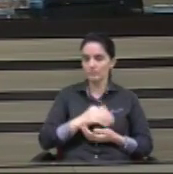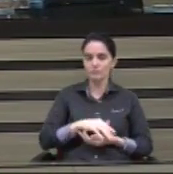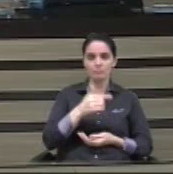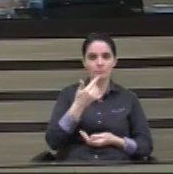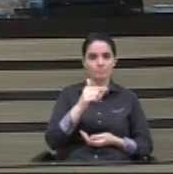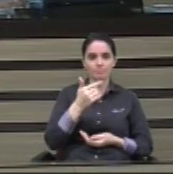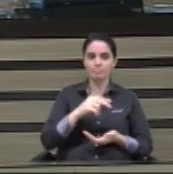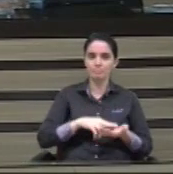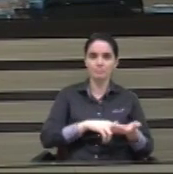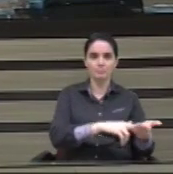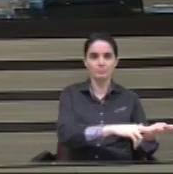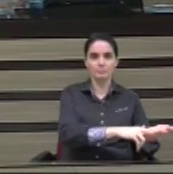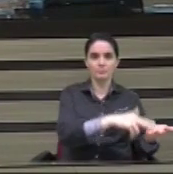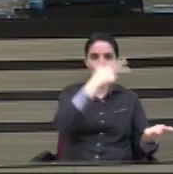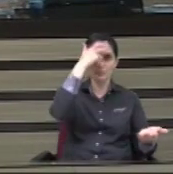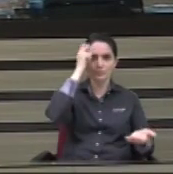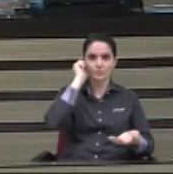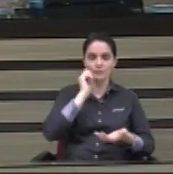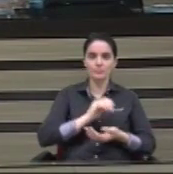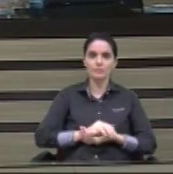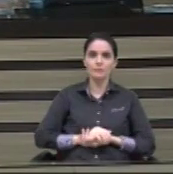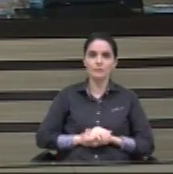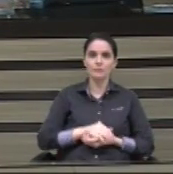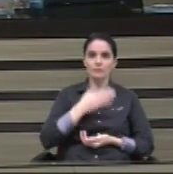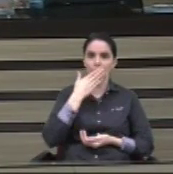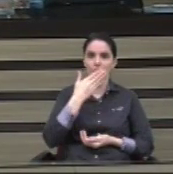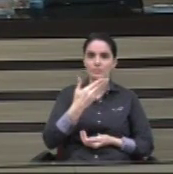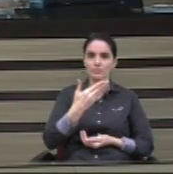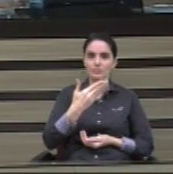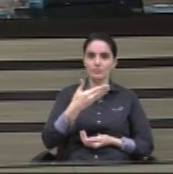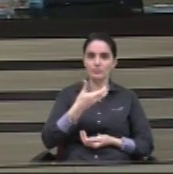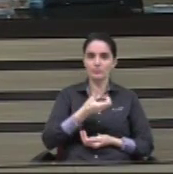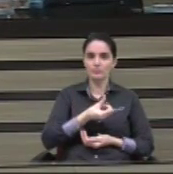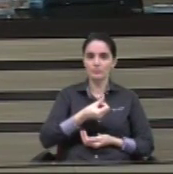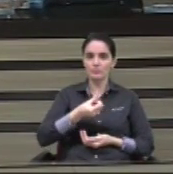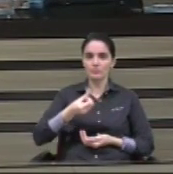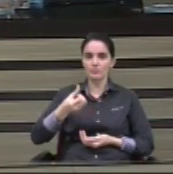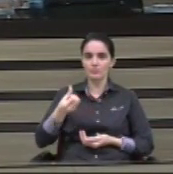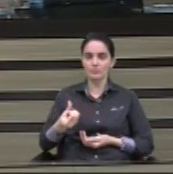Não havendo, encaminhe-se ao executivo. Requerimento